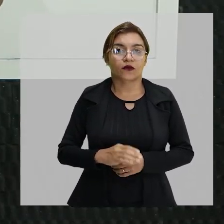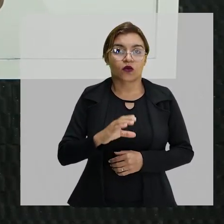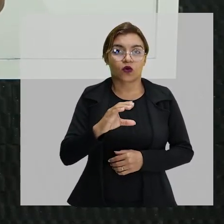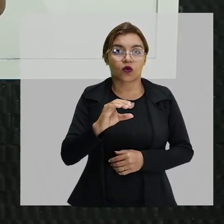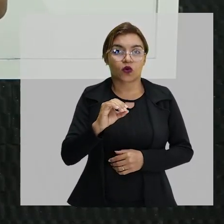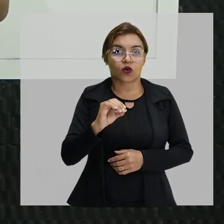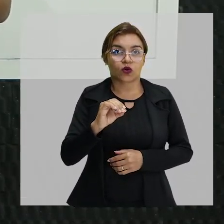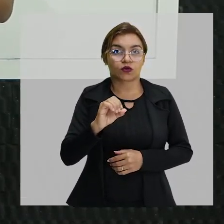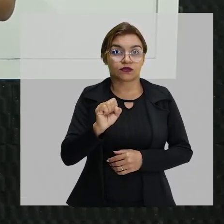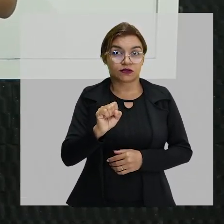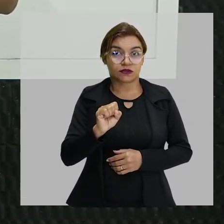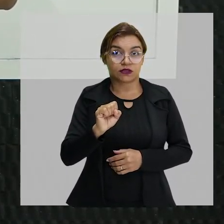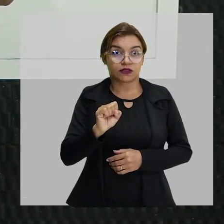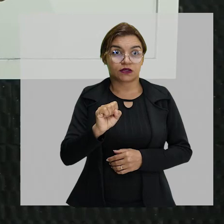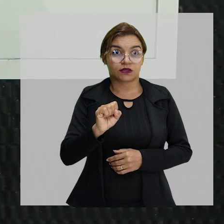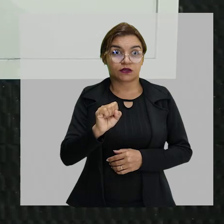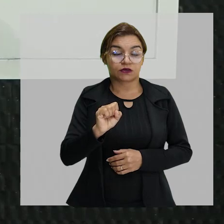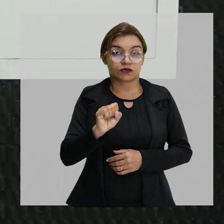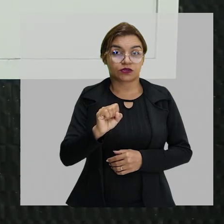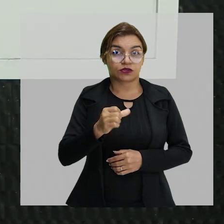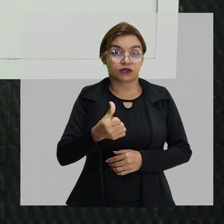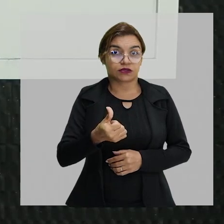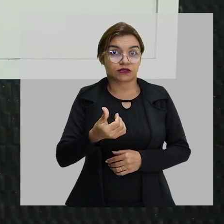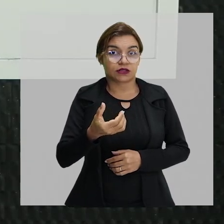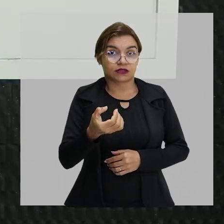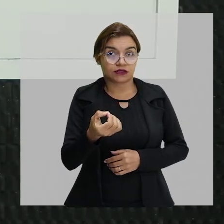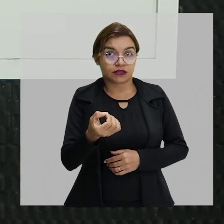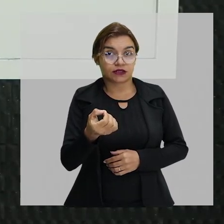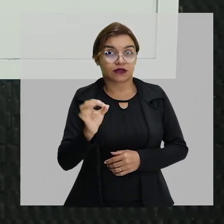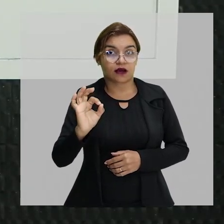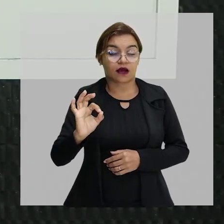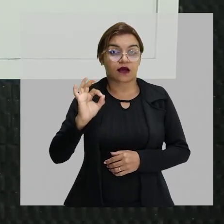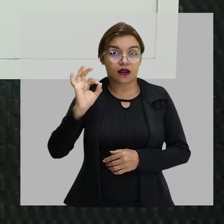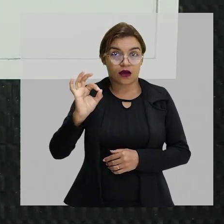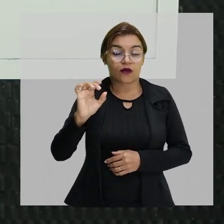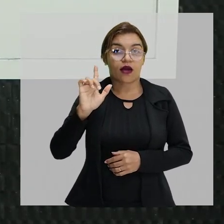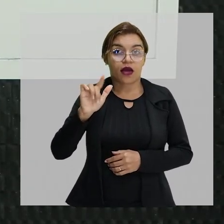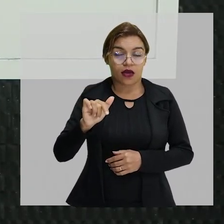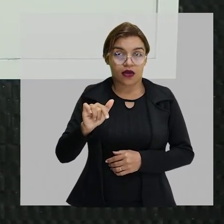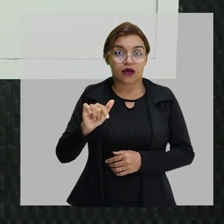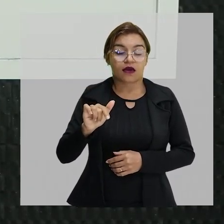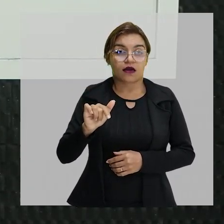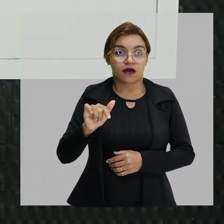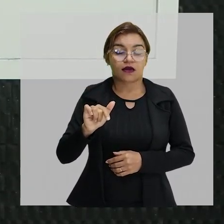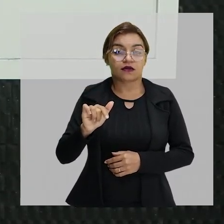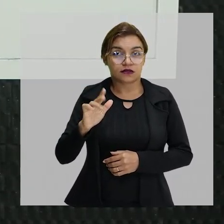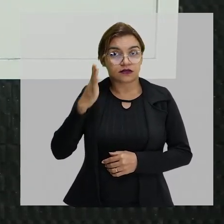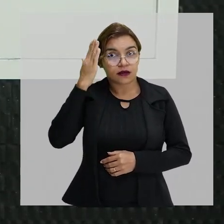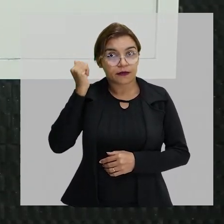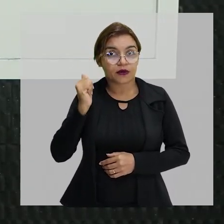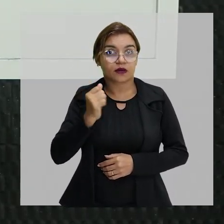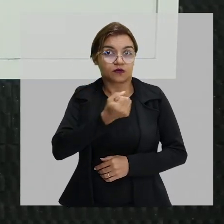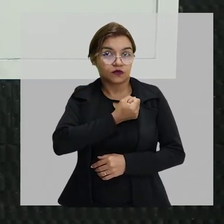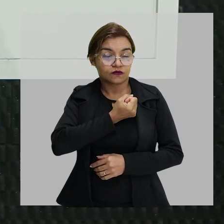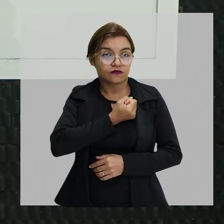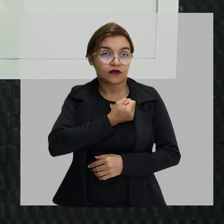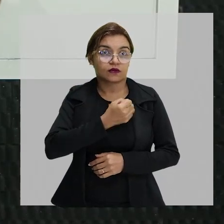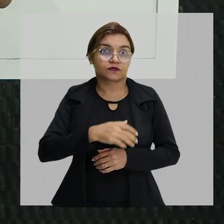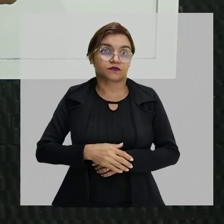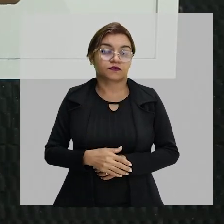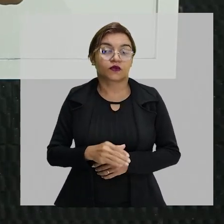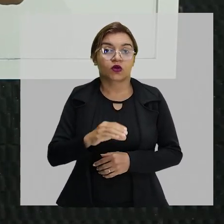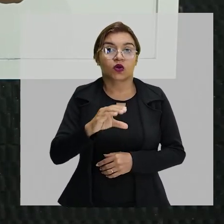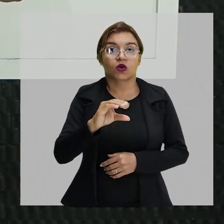arco conhecido, né? Daqueles arcos notáveis. Aqueles que a gente sabe o valor, né? Quanto é o cosseno de 60? O